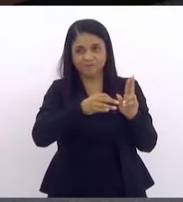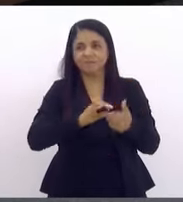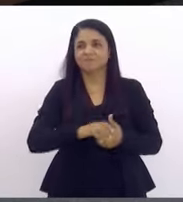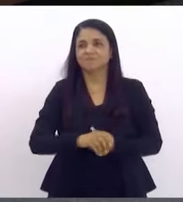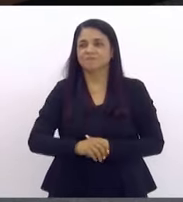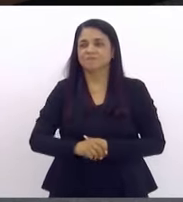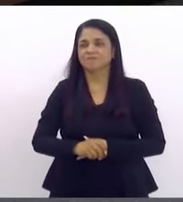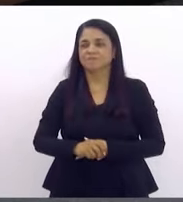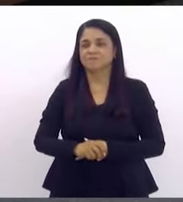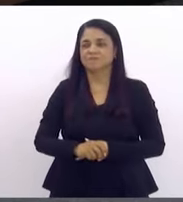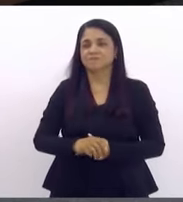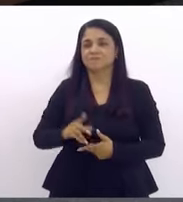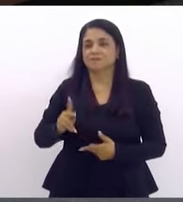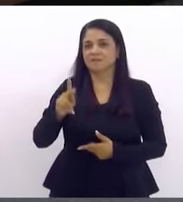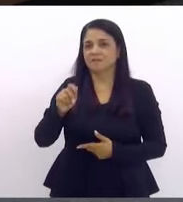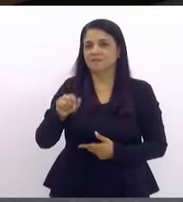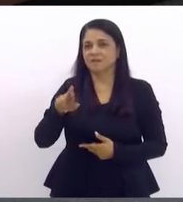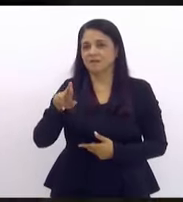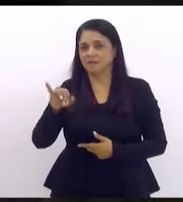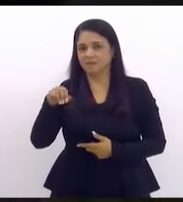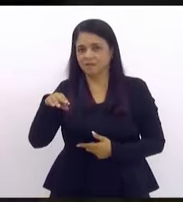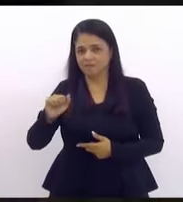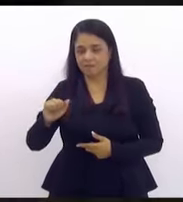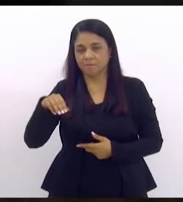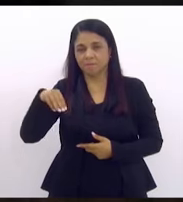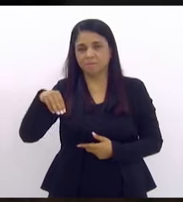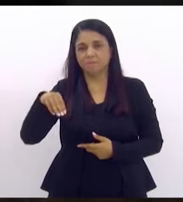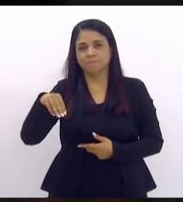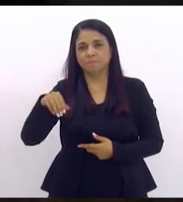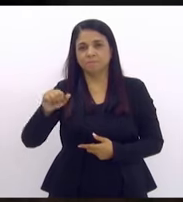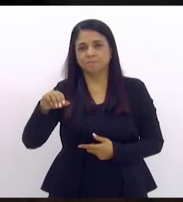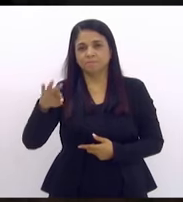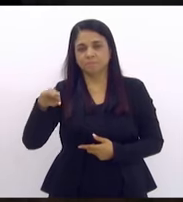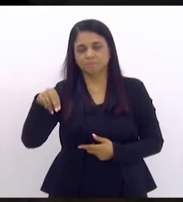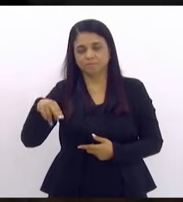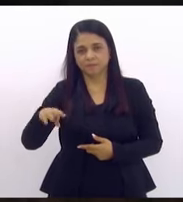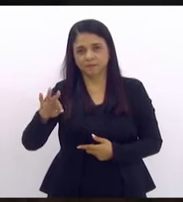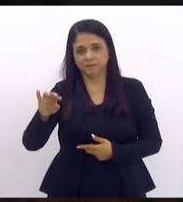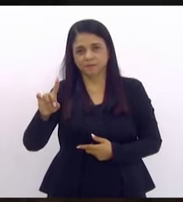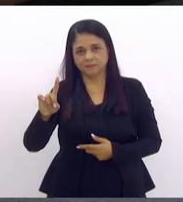homenageado Carina mandeta filha do